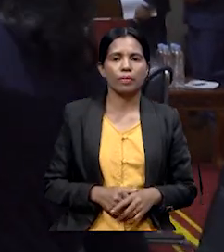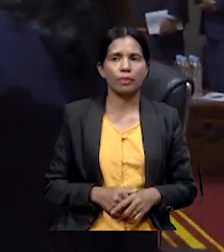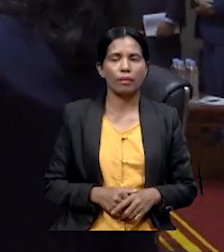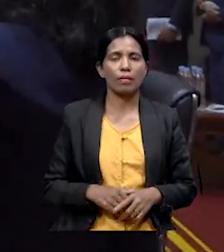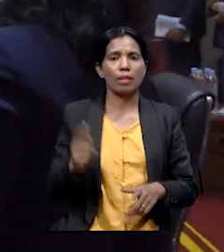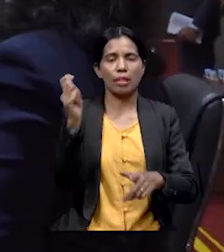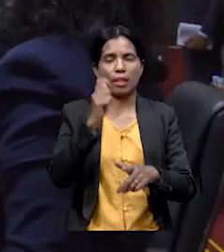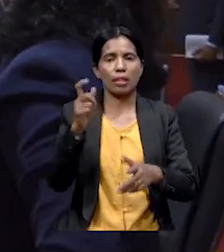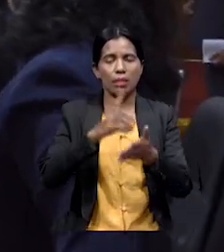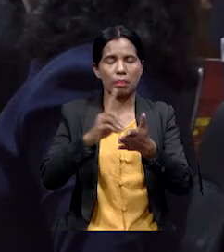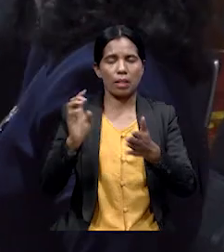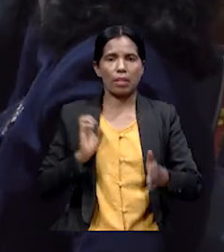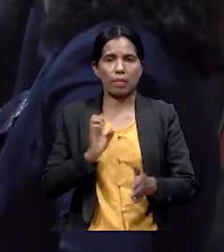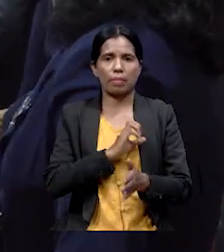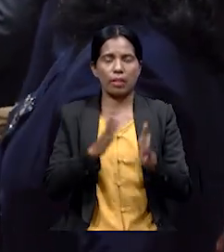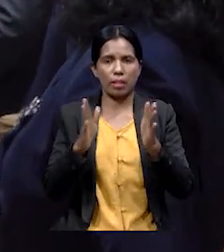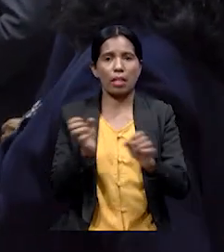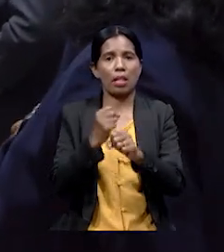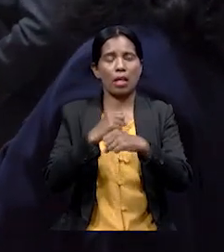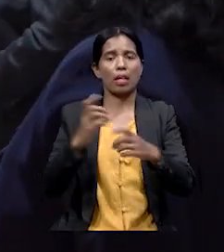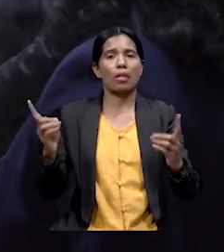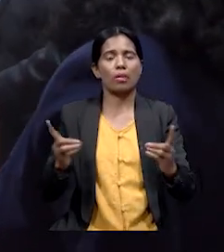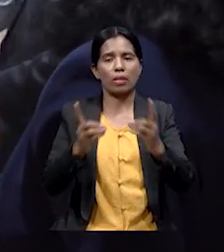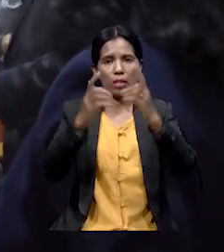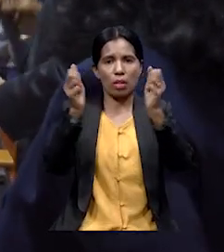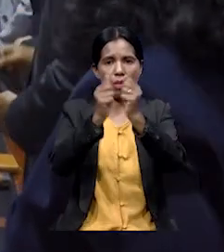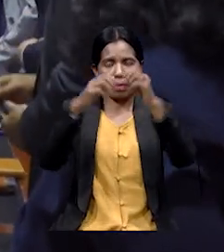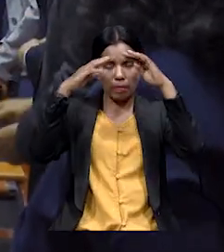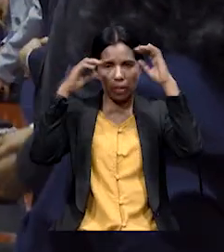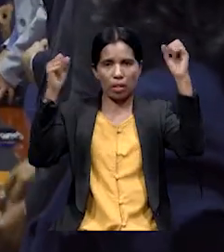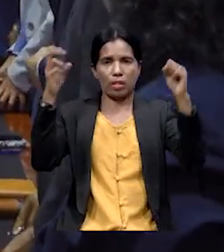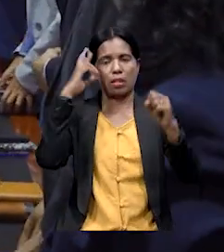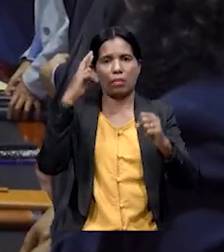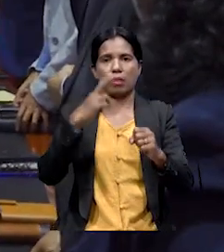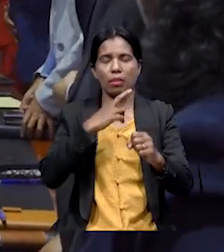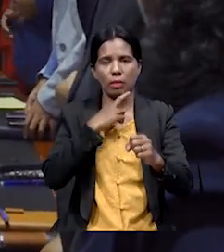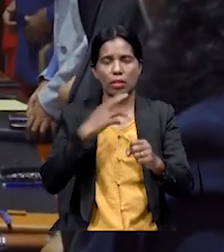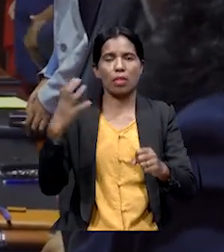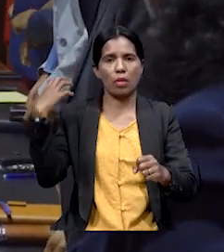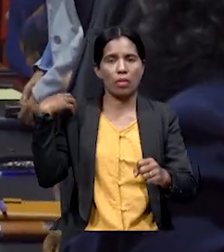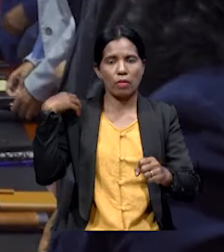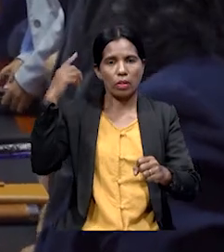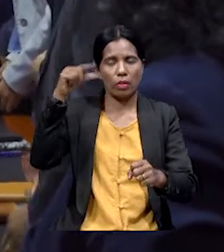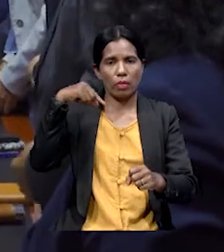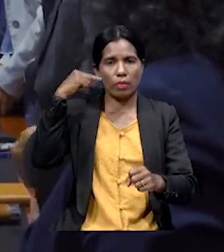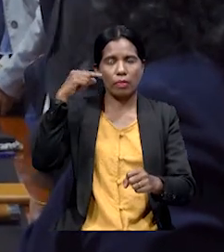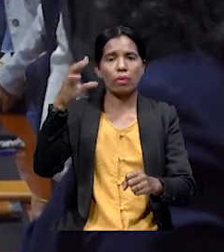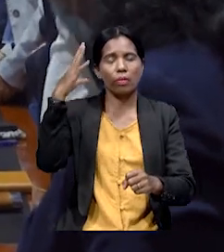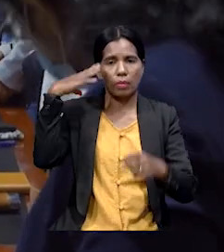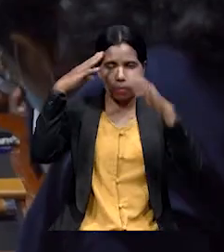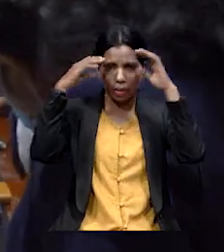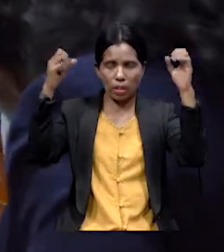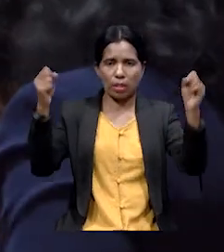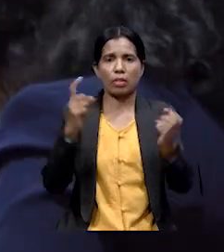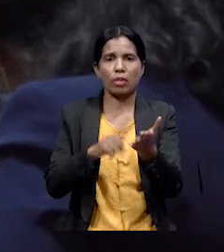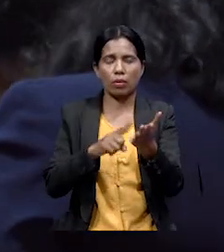Terça semana ne Ambassador Sire hala audiência ho Presidente Republika José Ramos Horta ia Palácio Presidencial ho di diskuti kona ba